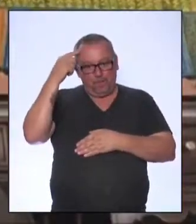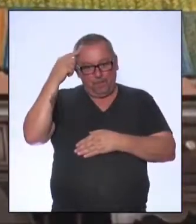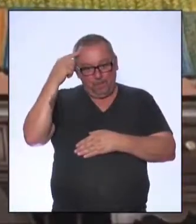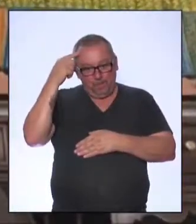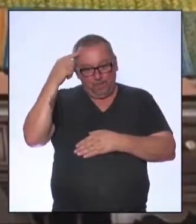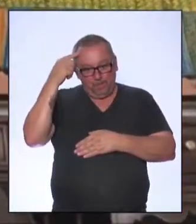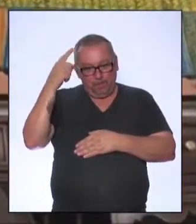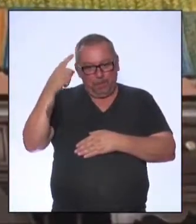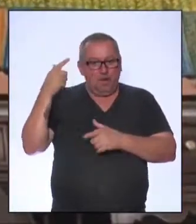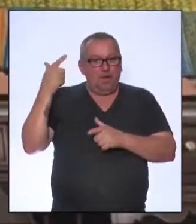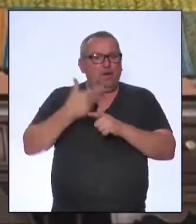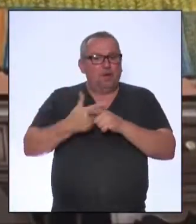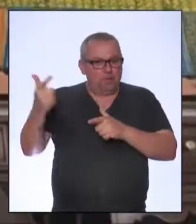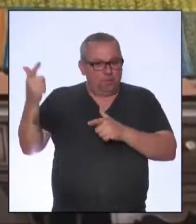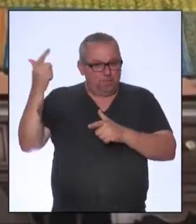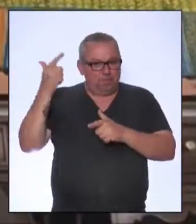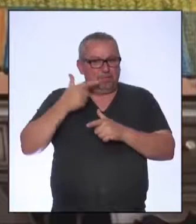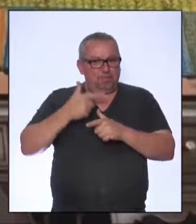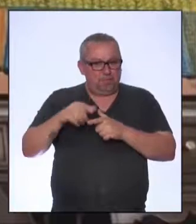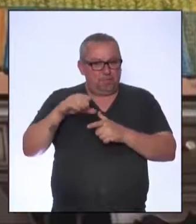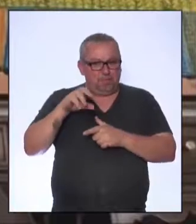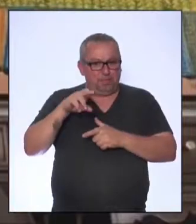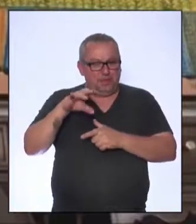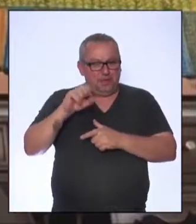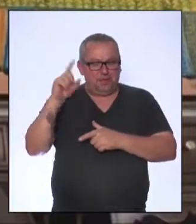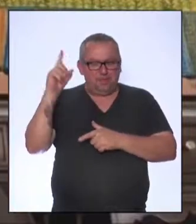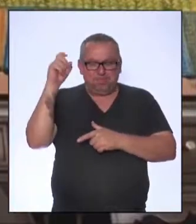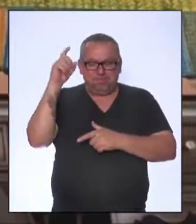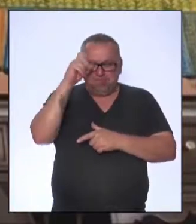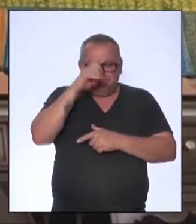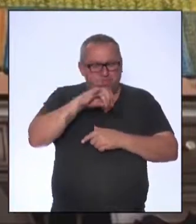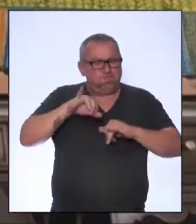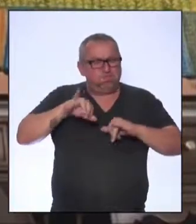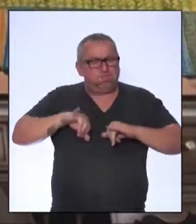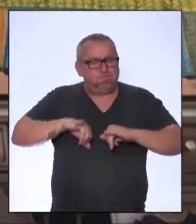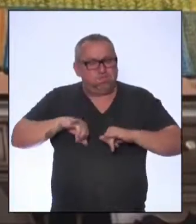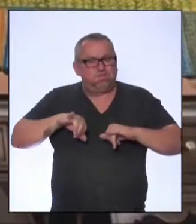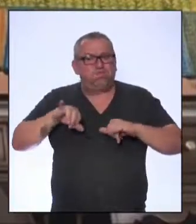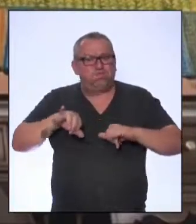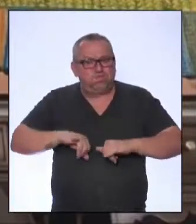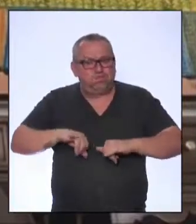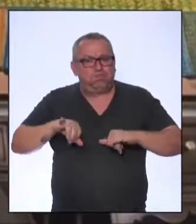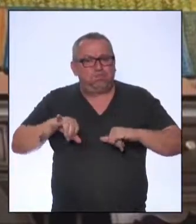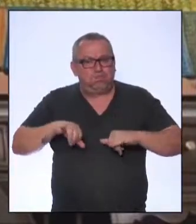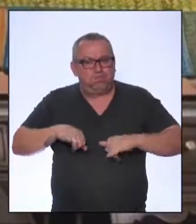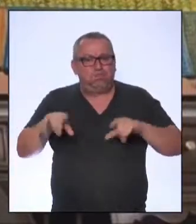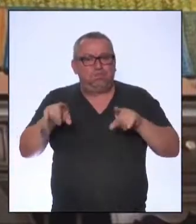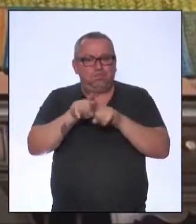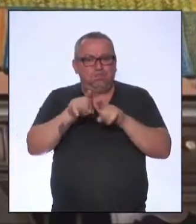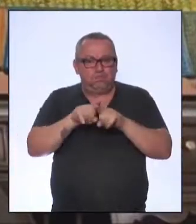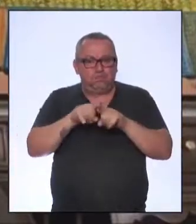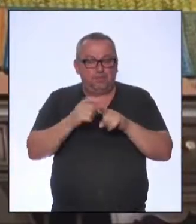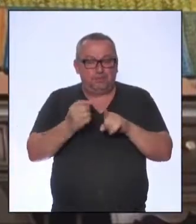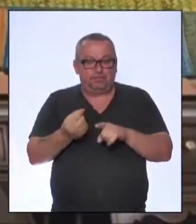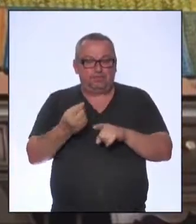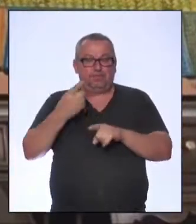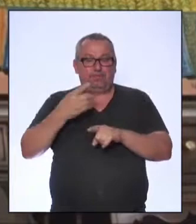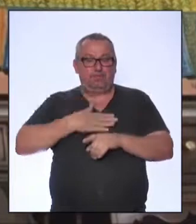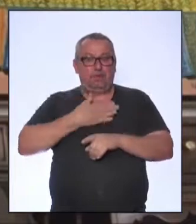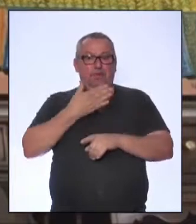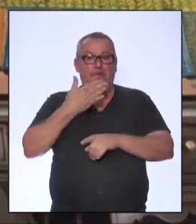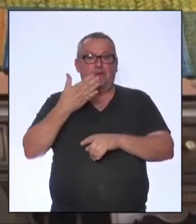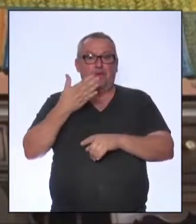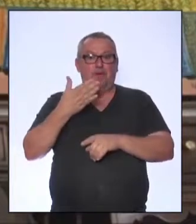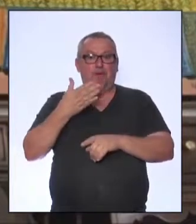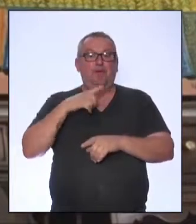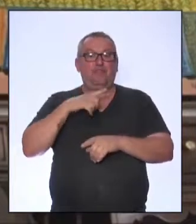uma crise tão doída, tão difícil, tão sofrida, tão inesperada, a gente